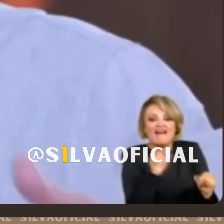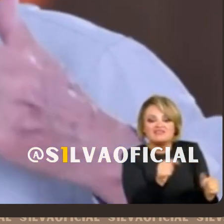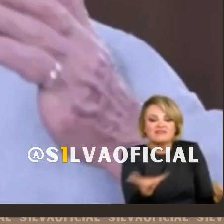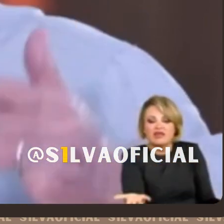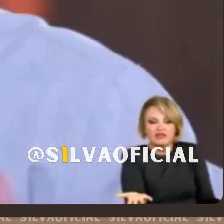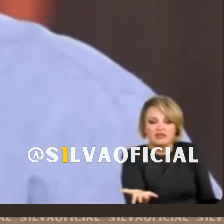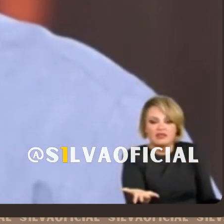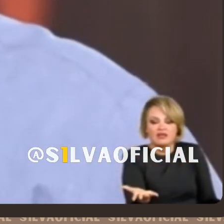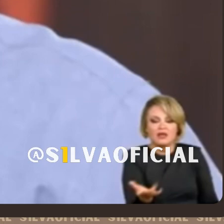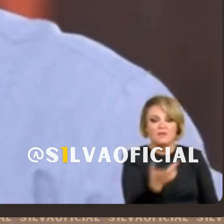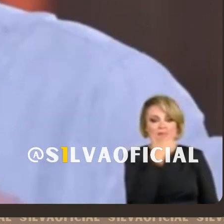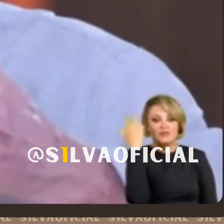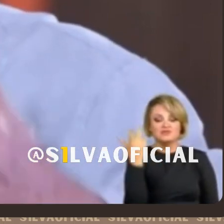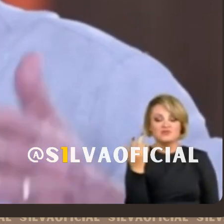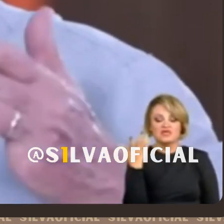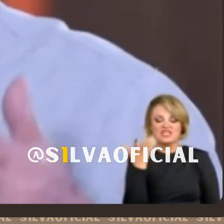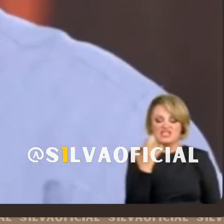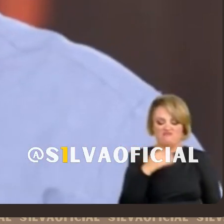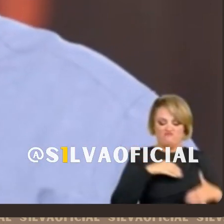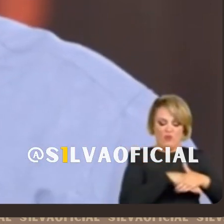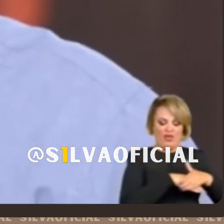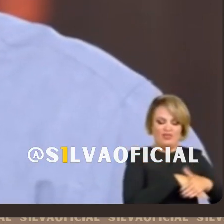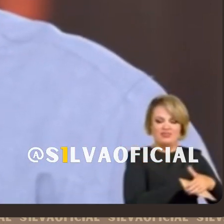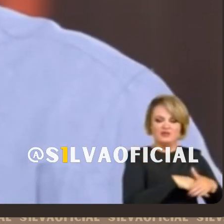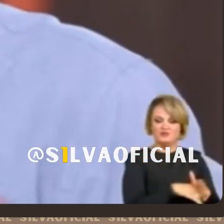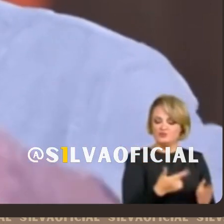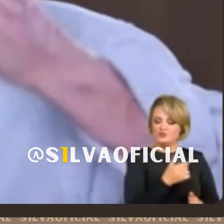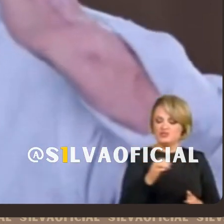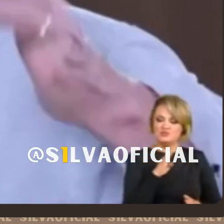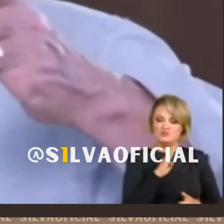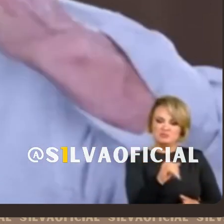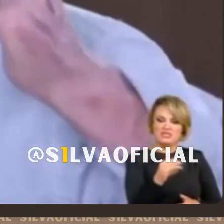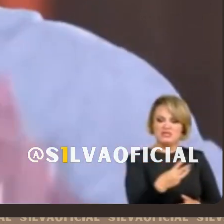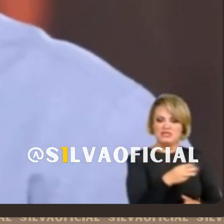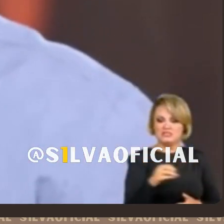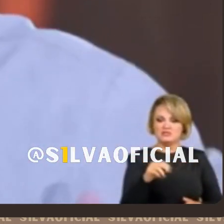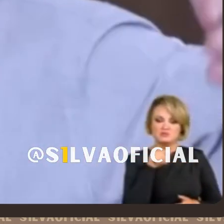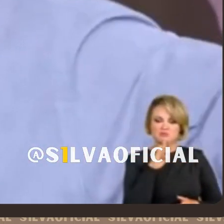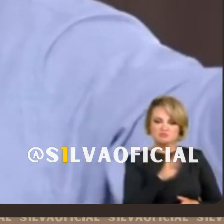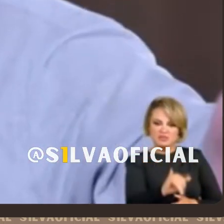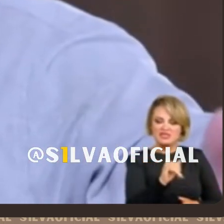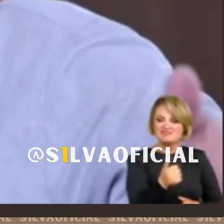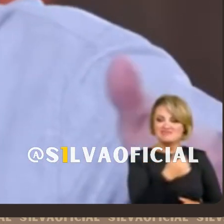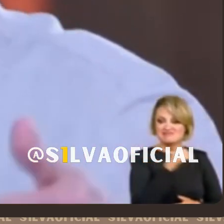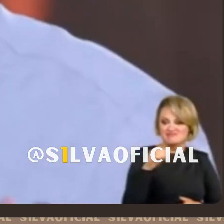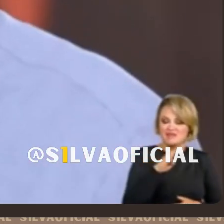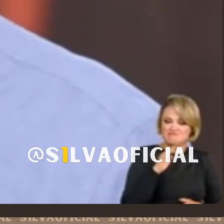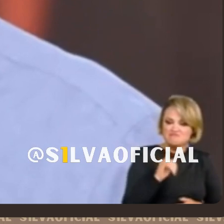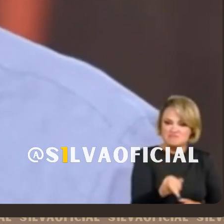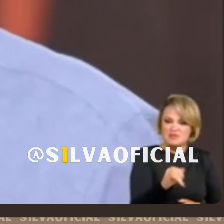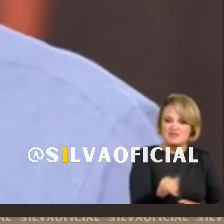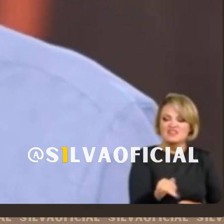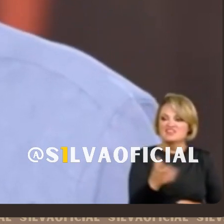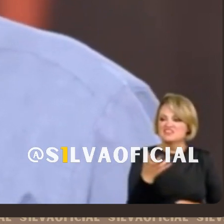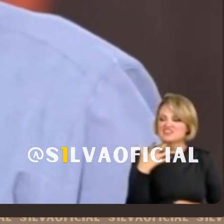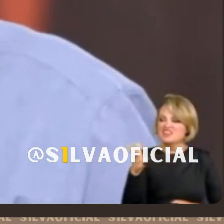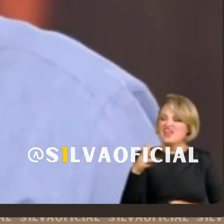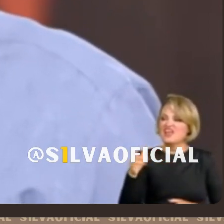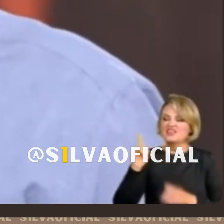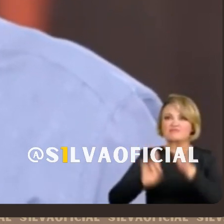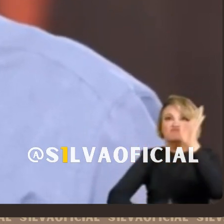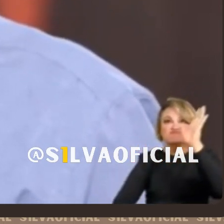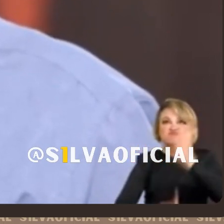dólares, 300 bilhões de dólares, 100 bilhões de dólares, que quer ir para o espaço sozinho, que quer descer no fundo do oceano, no submarino.